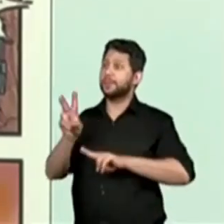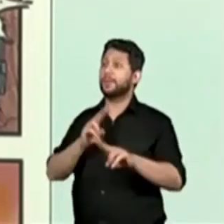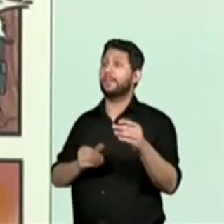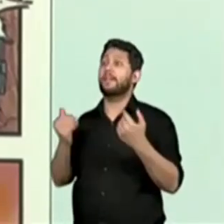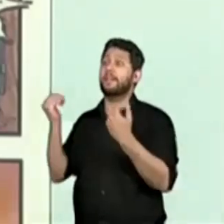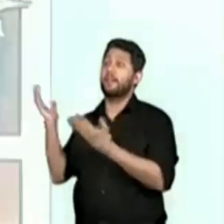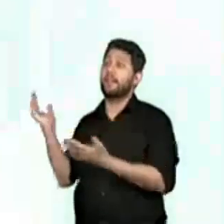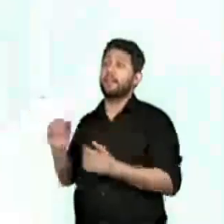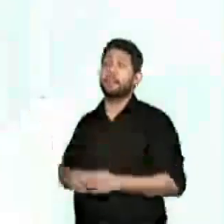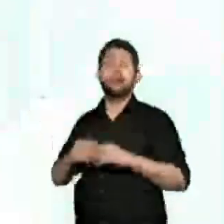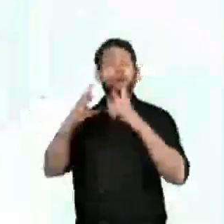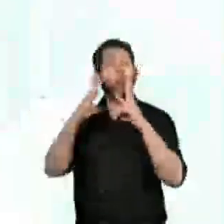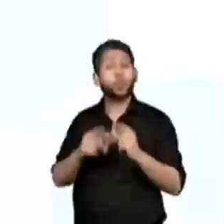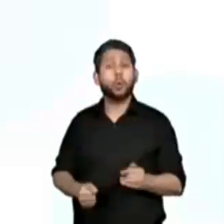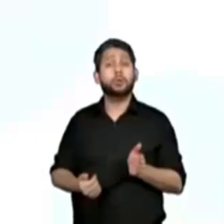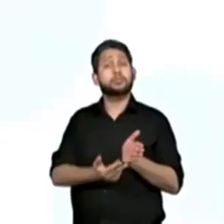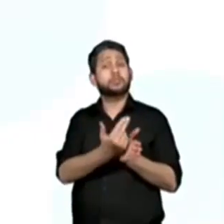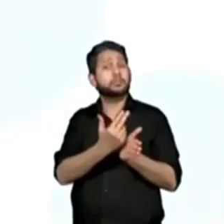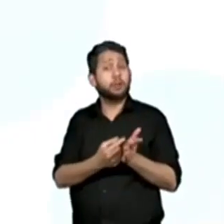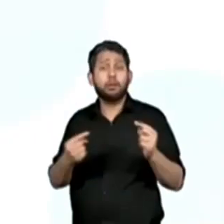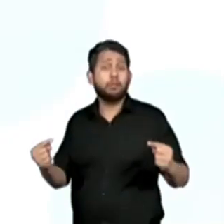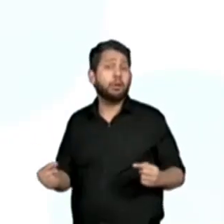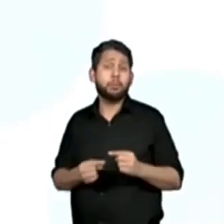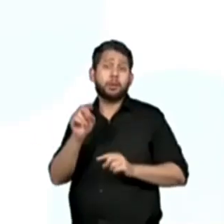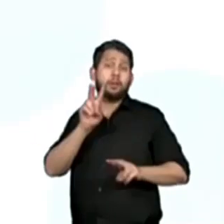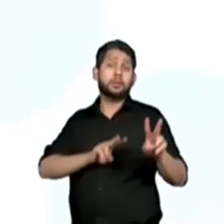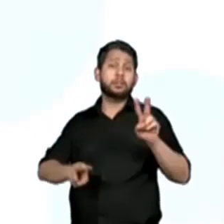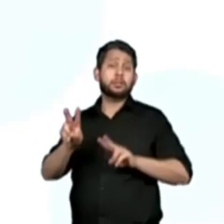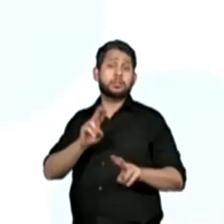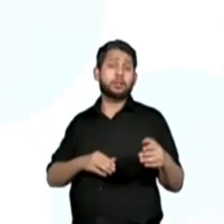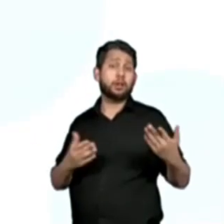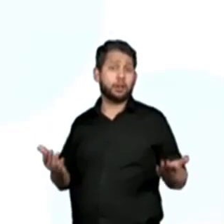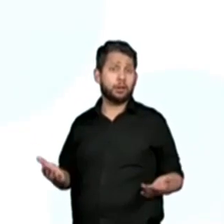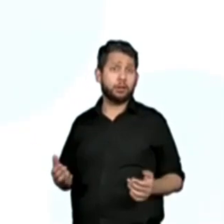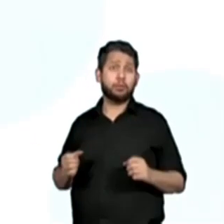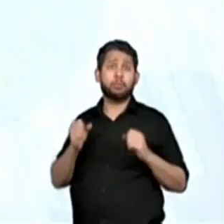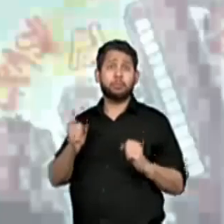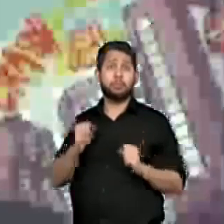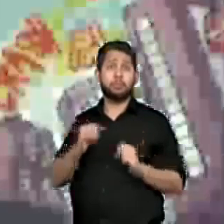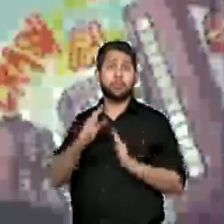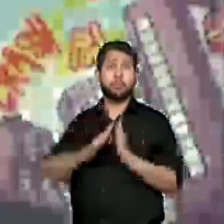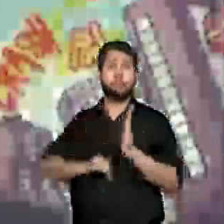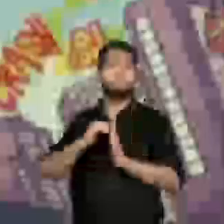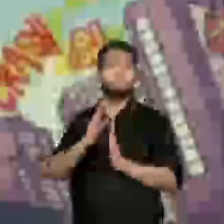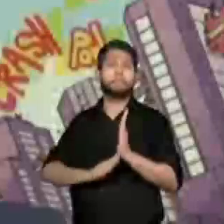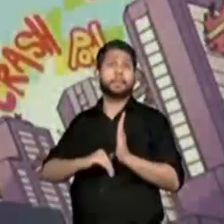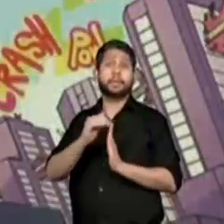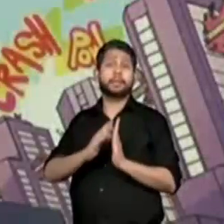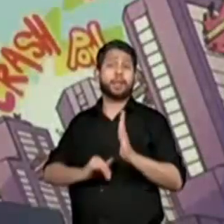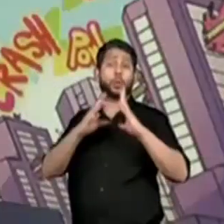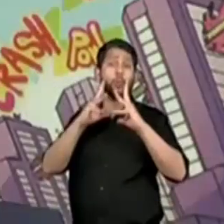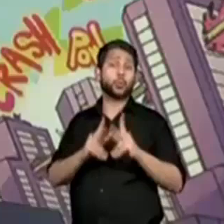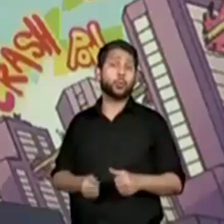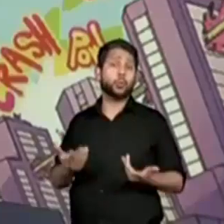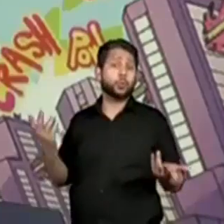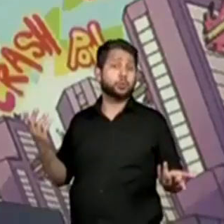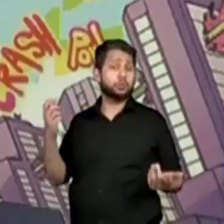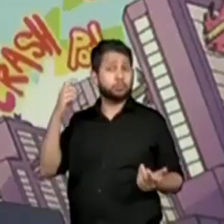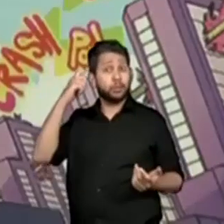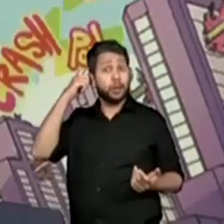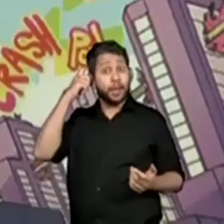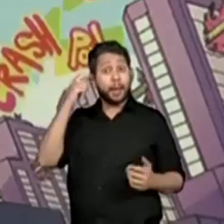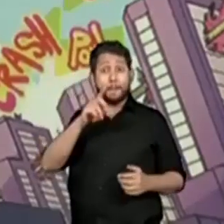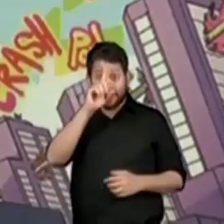as ilustrações e os desenhos, exatamente. Eu poderia pintar tudo que sobrou em